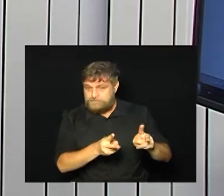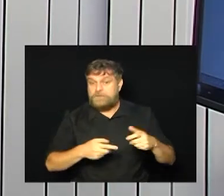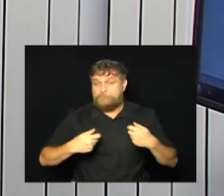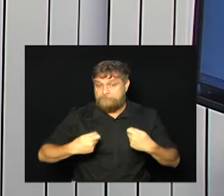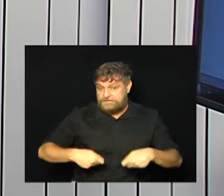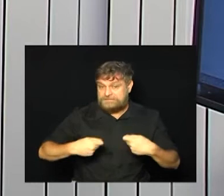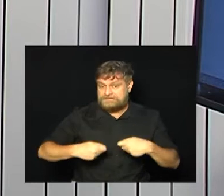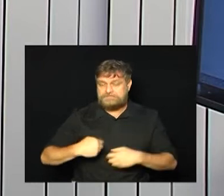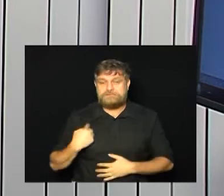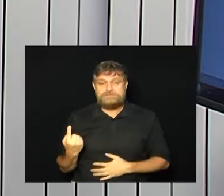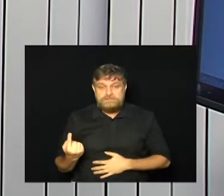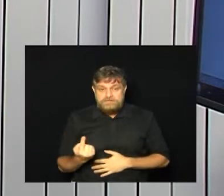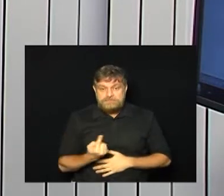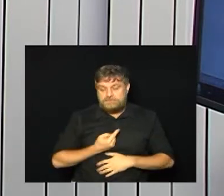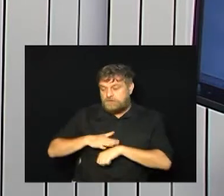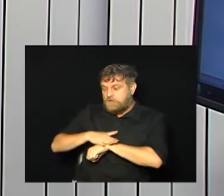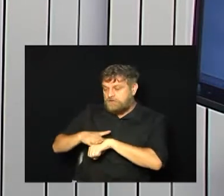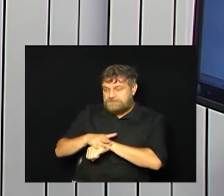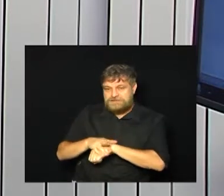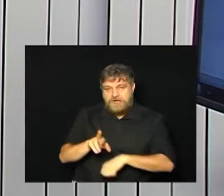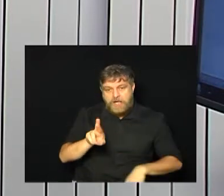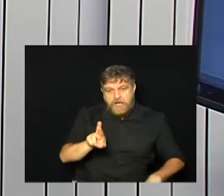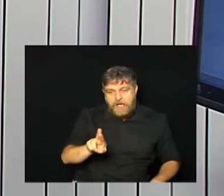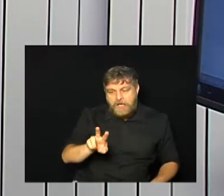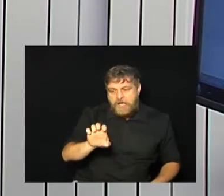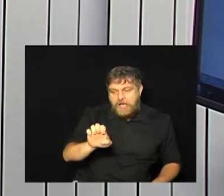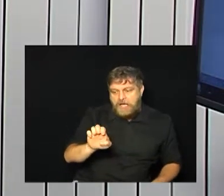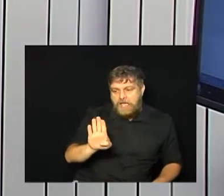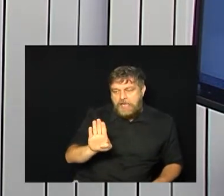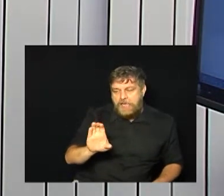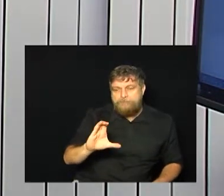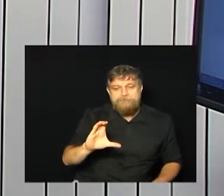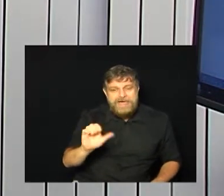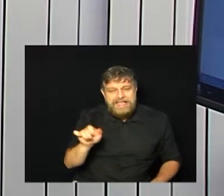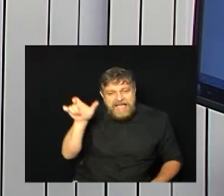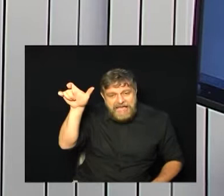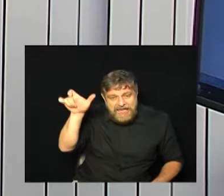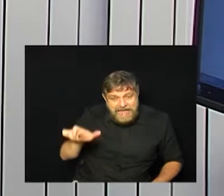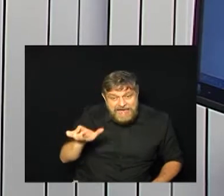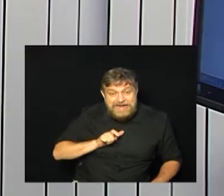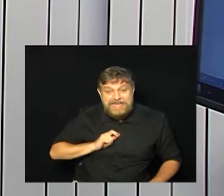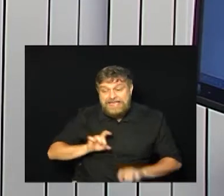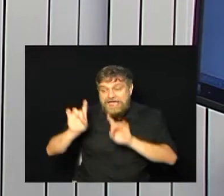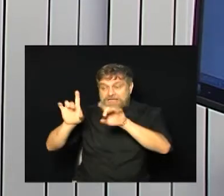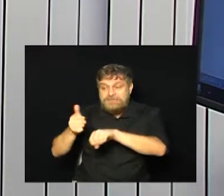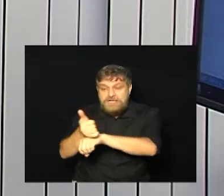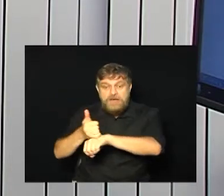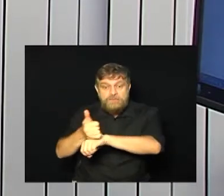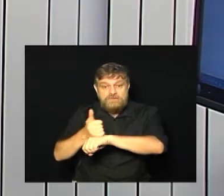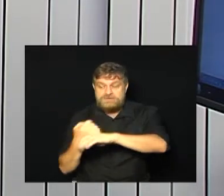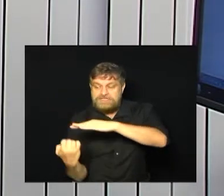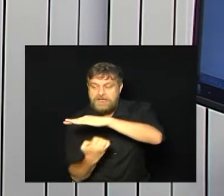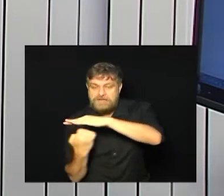Bom, eu converso agora com a Rebeca Toyama, especialista em educação corporativa, carreira